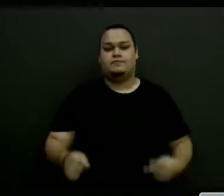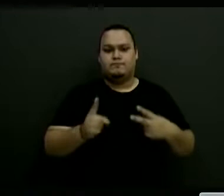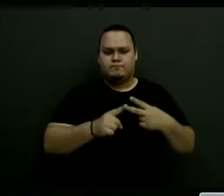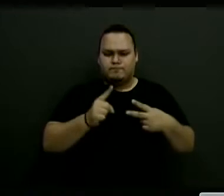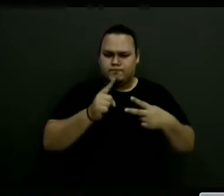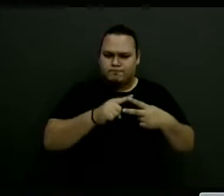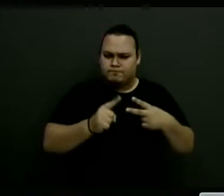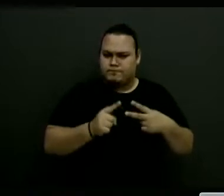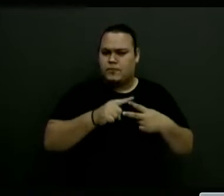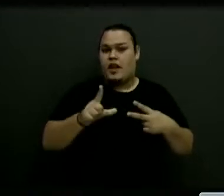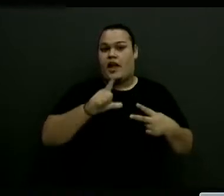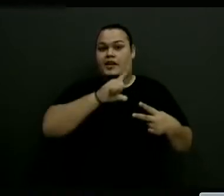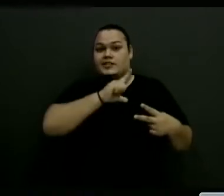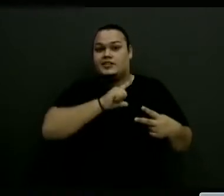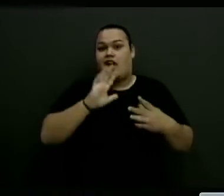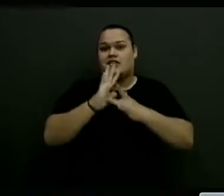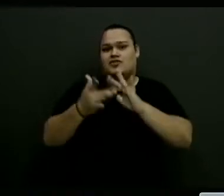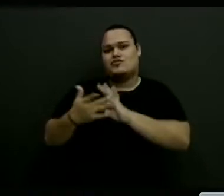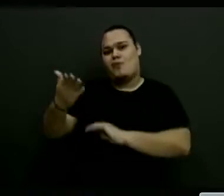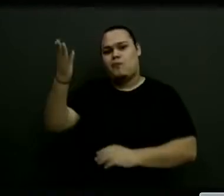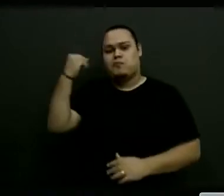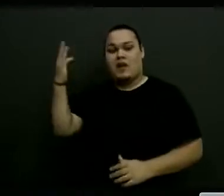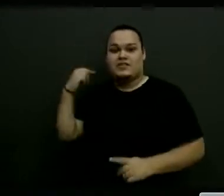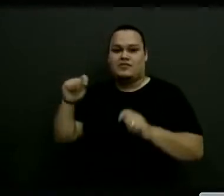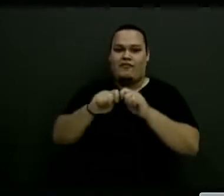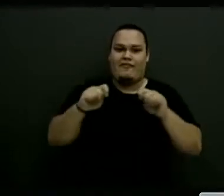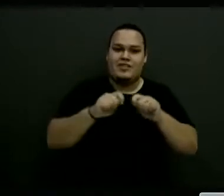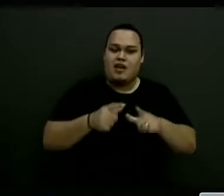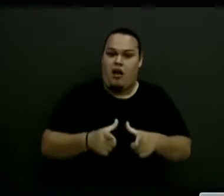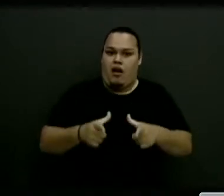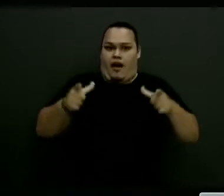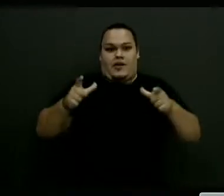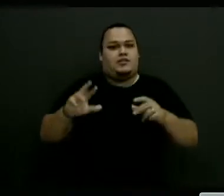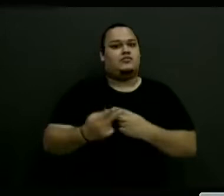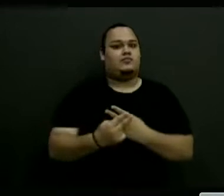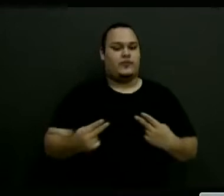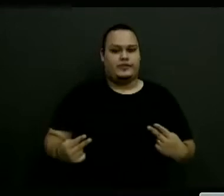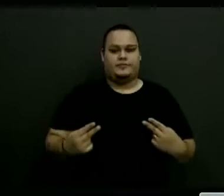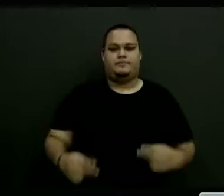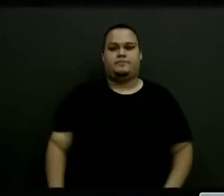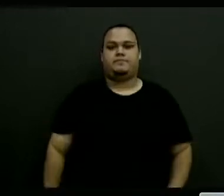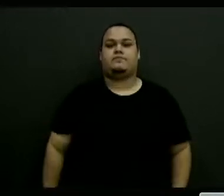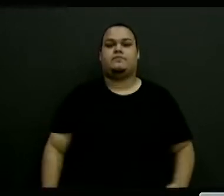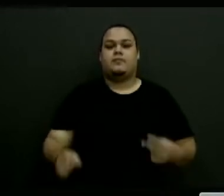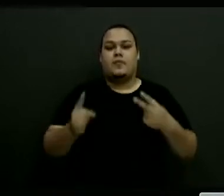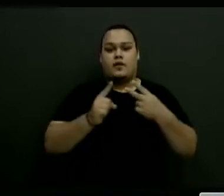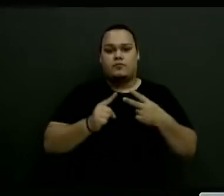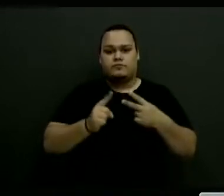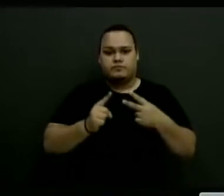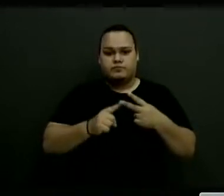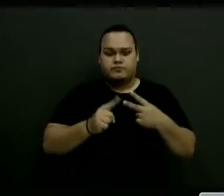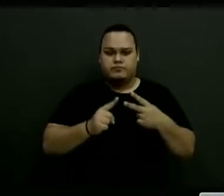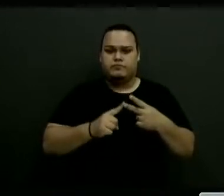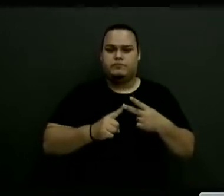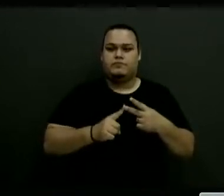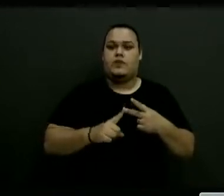que fizeram grande o ministério de Cristo, falando do seu ministério terrenal. Em primeiro lugar, a